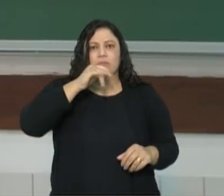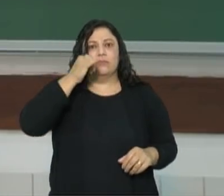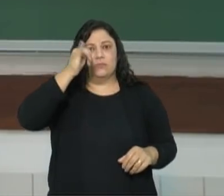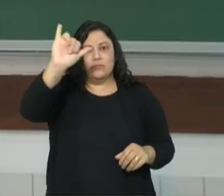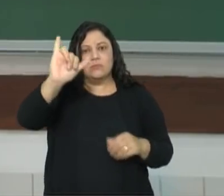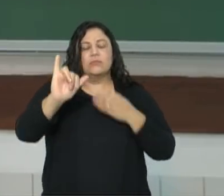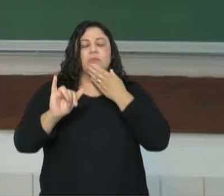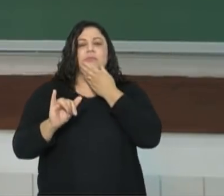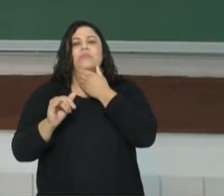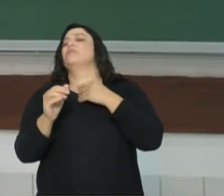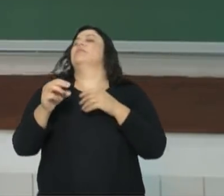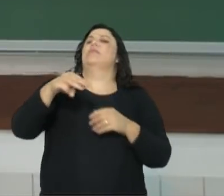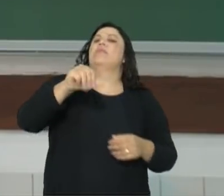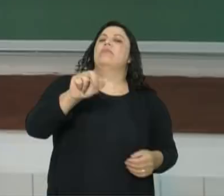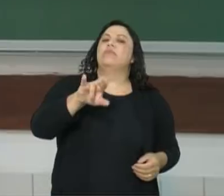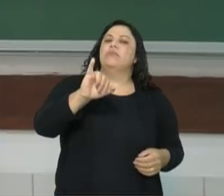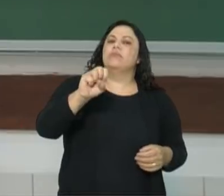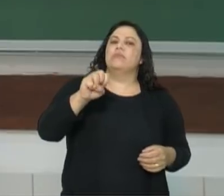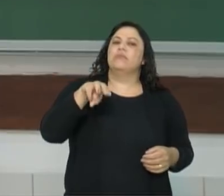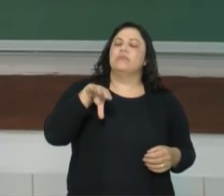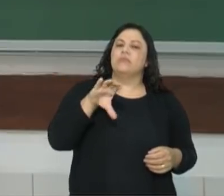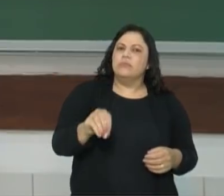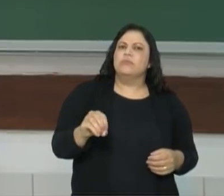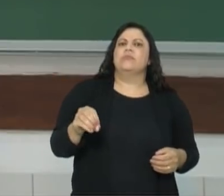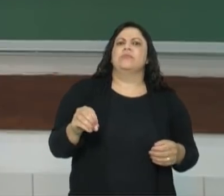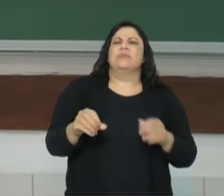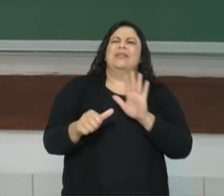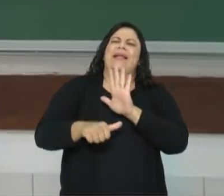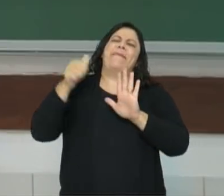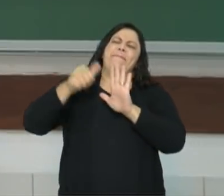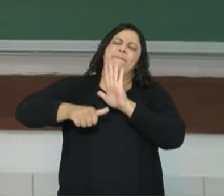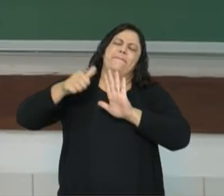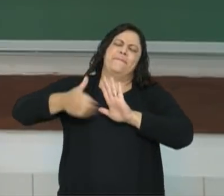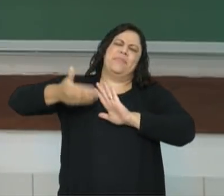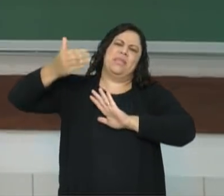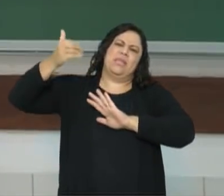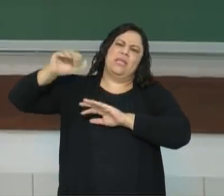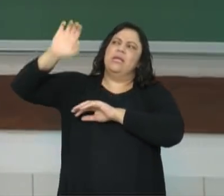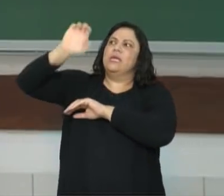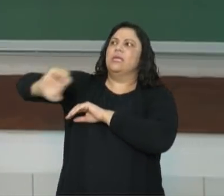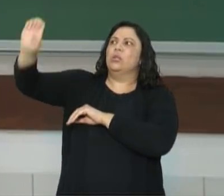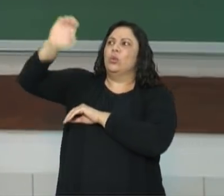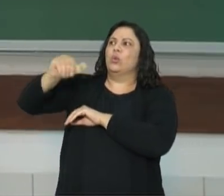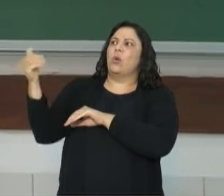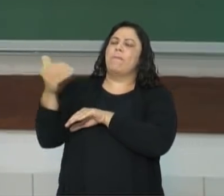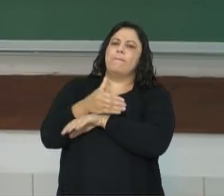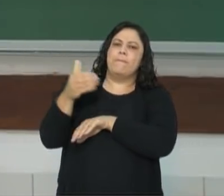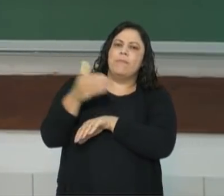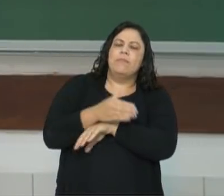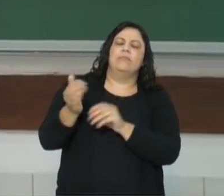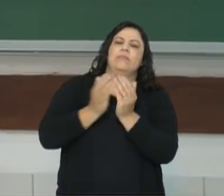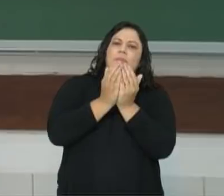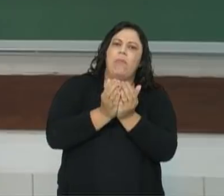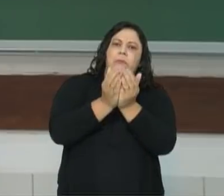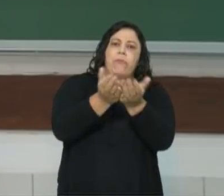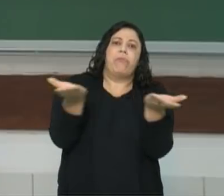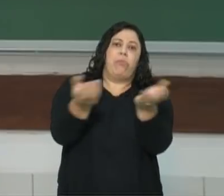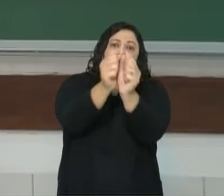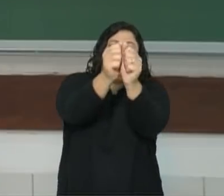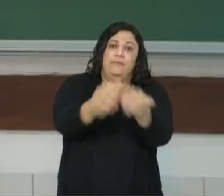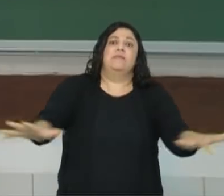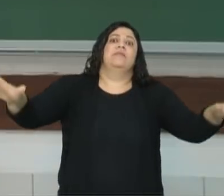consumimos muito, provavelmente ele veio nas primeiras embarcações europeias e hoje domina todo o litoral brasileiro, uma espécie